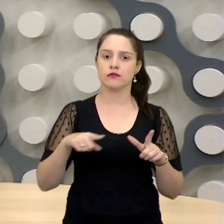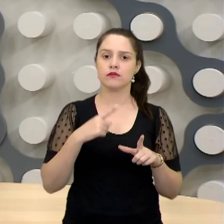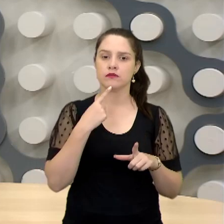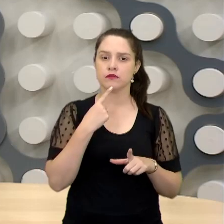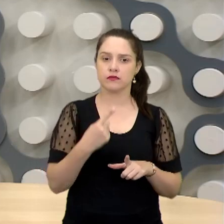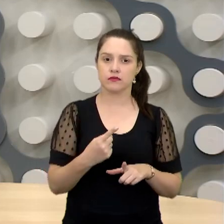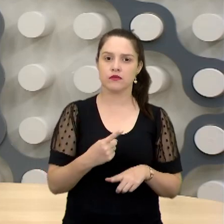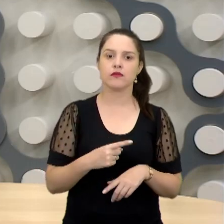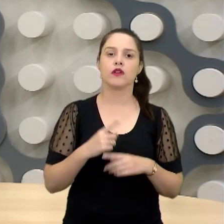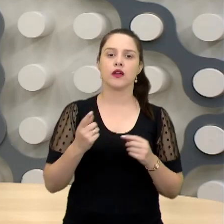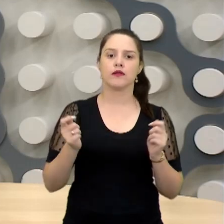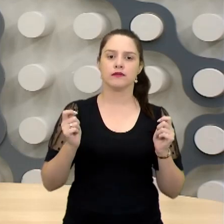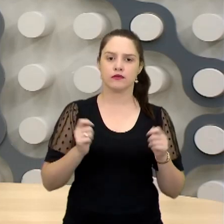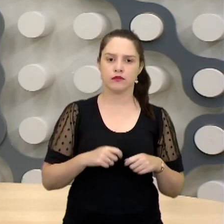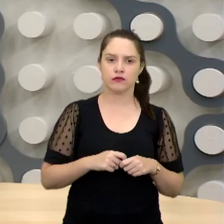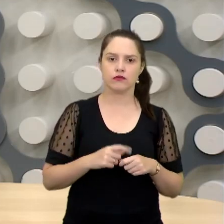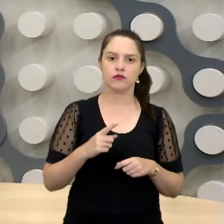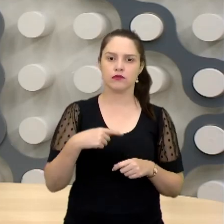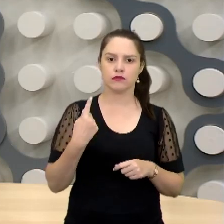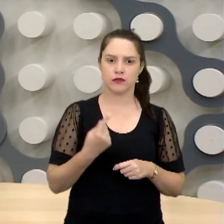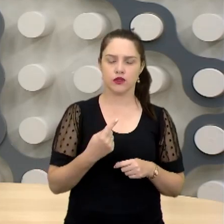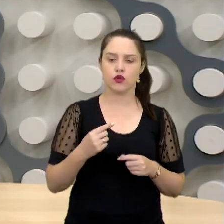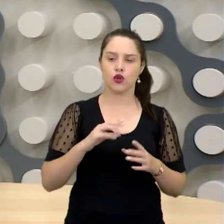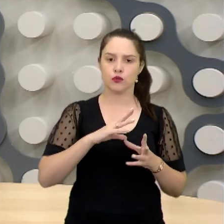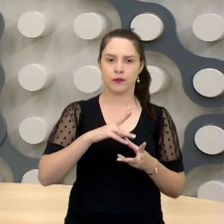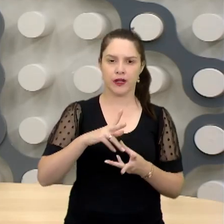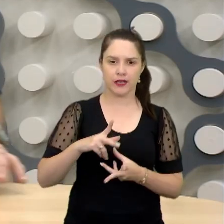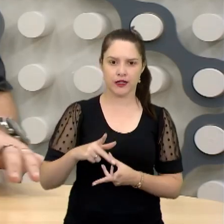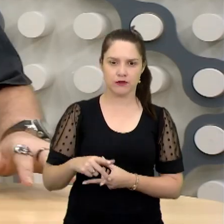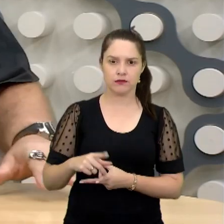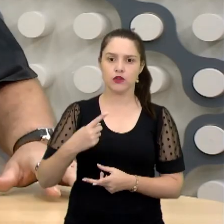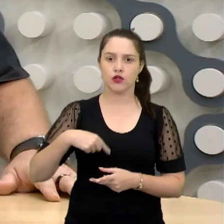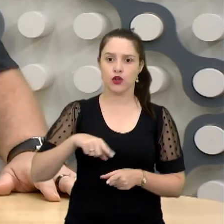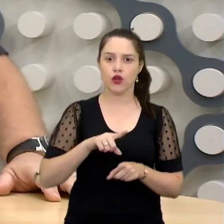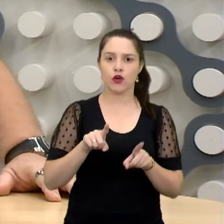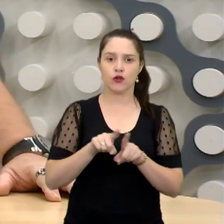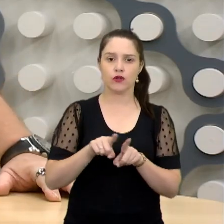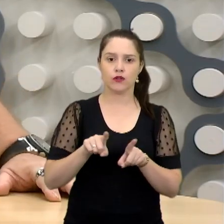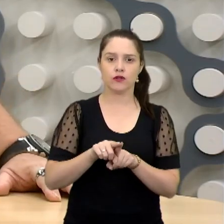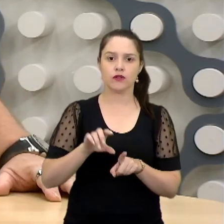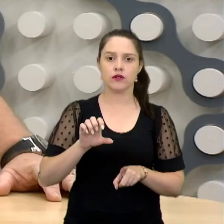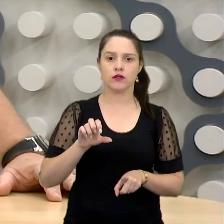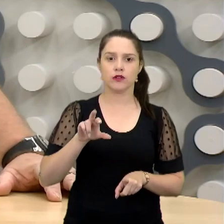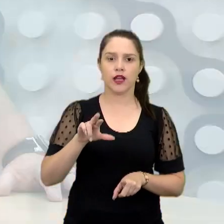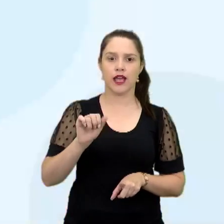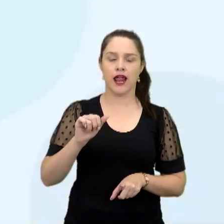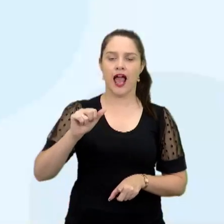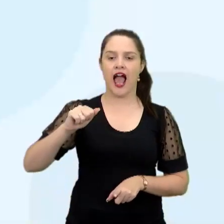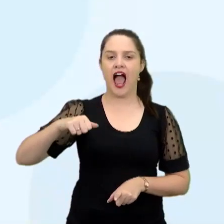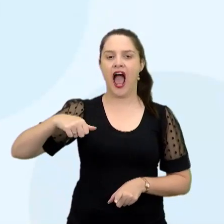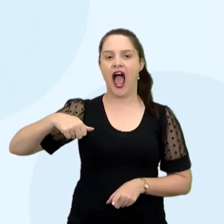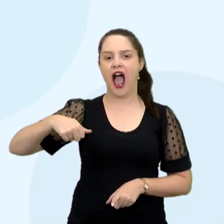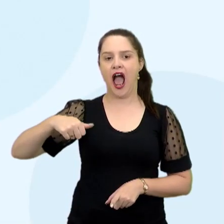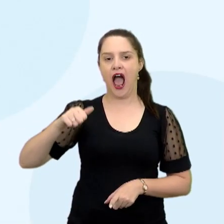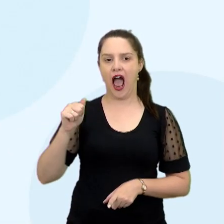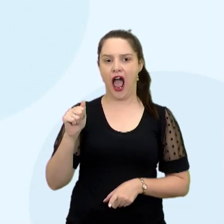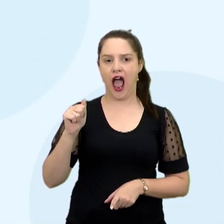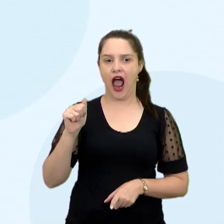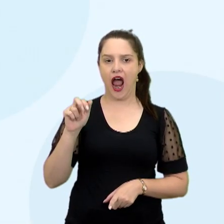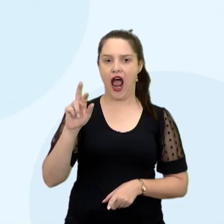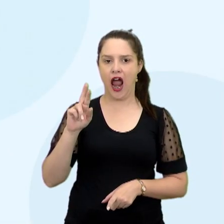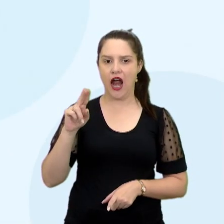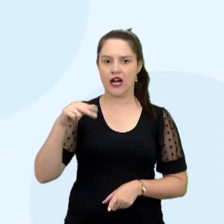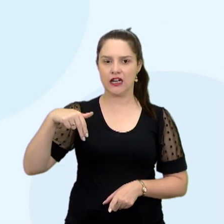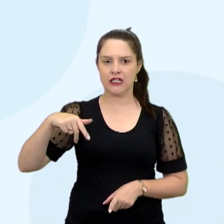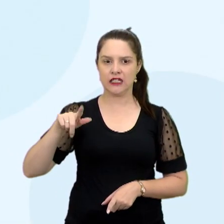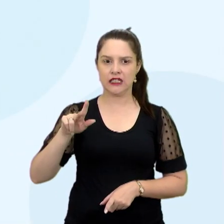menos qual é o formato do nosso planeta. E aí nós temos aí o éon arqueano, tá aí, ó, o éon arqueano,